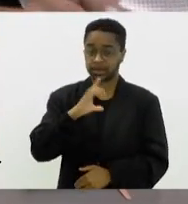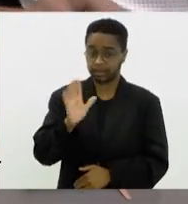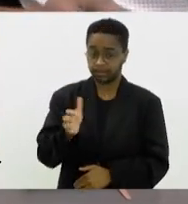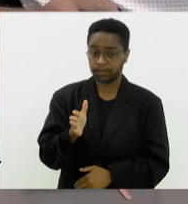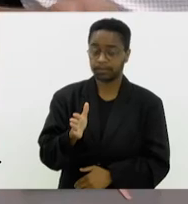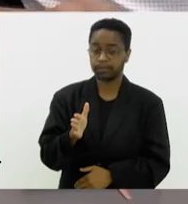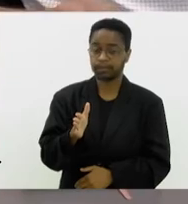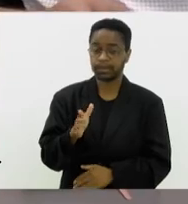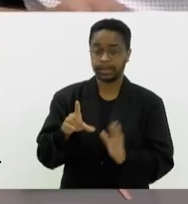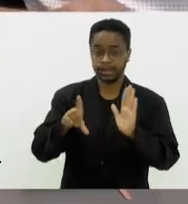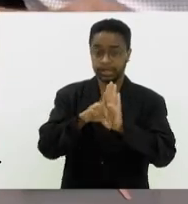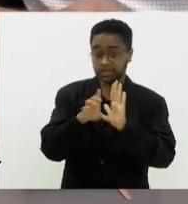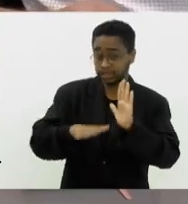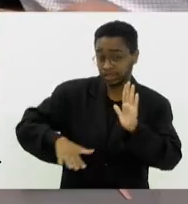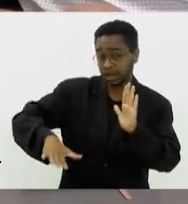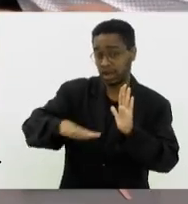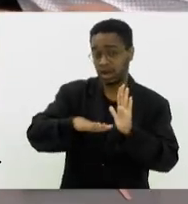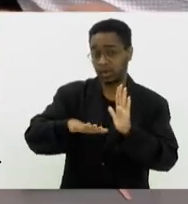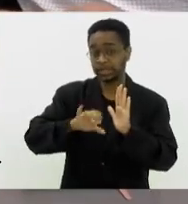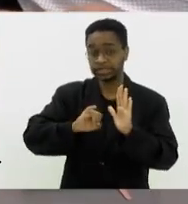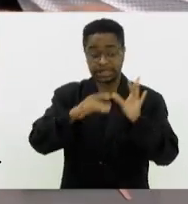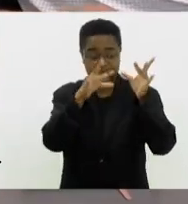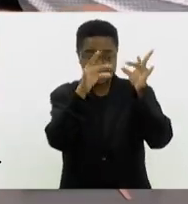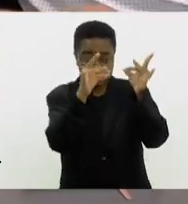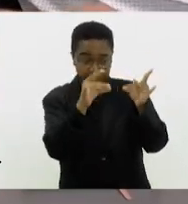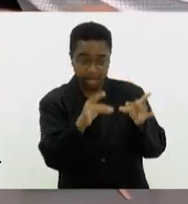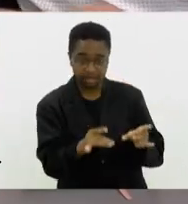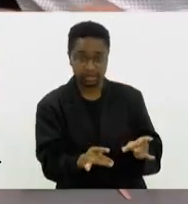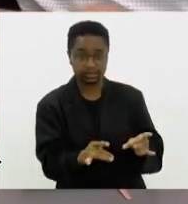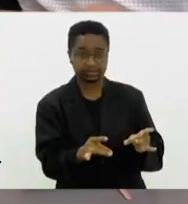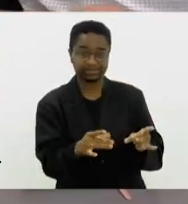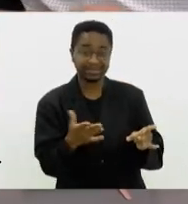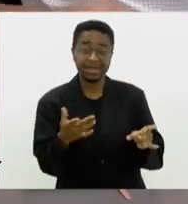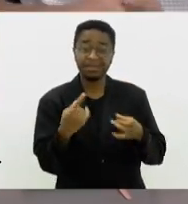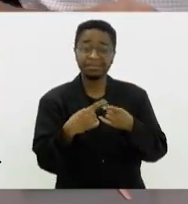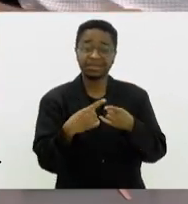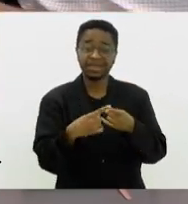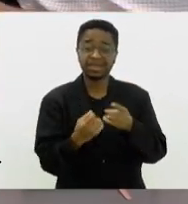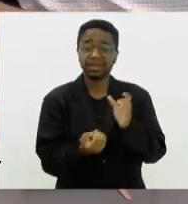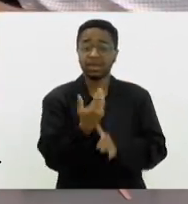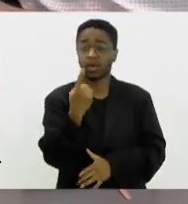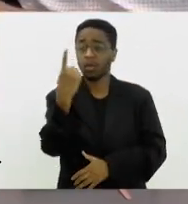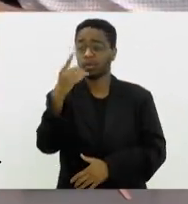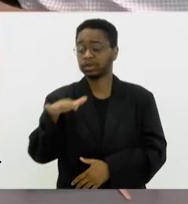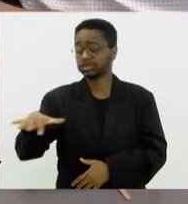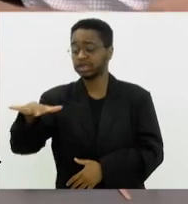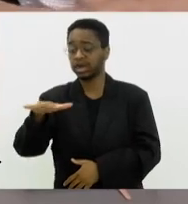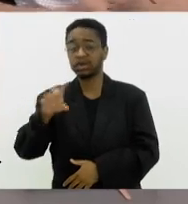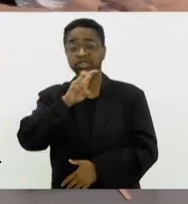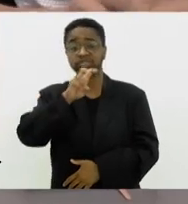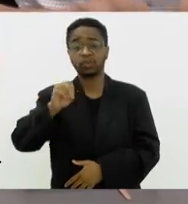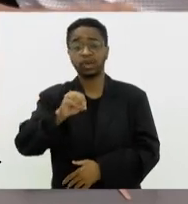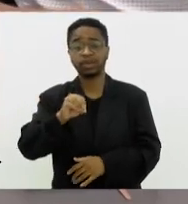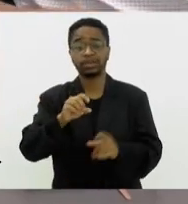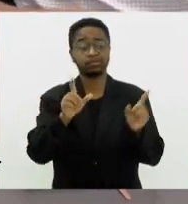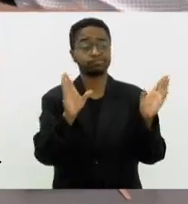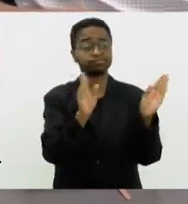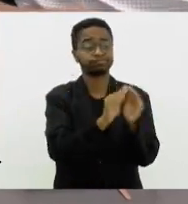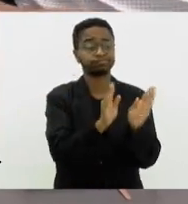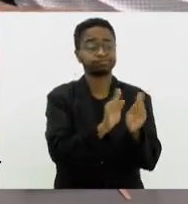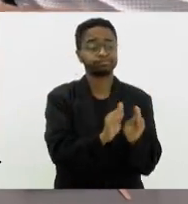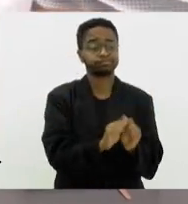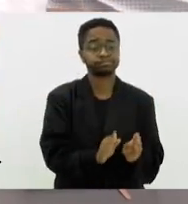ampla, aqueles muito detalhados, que senão vai ter uma muito ampla e 50 picotadas sobre